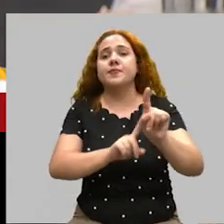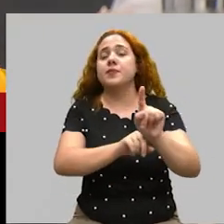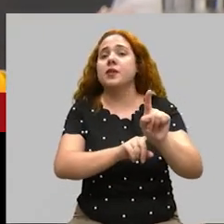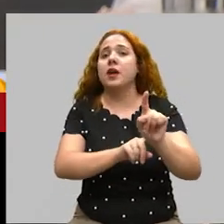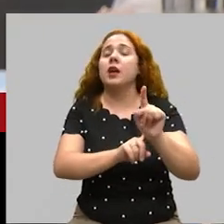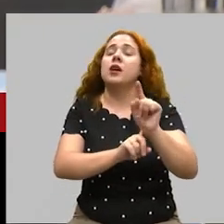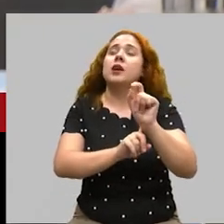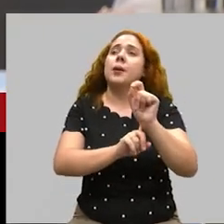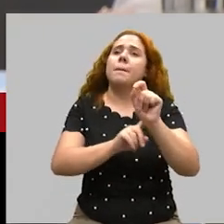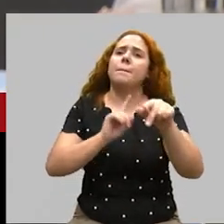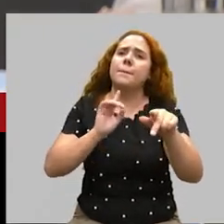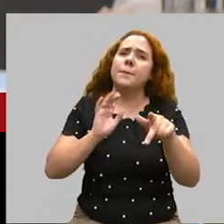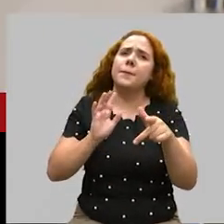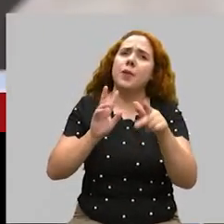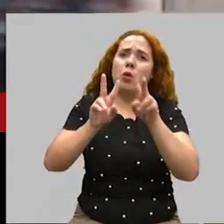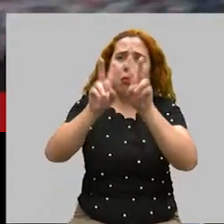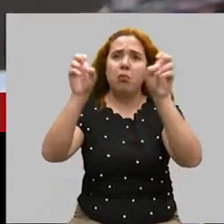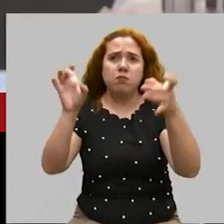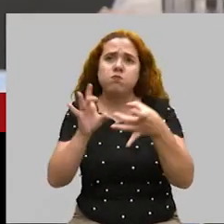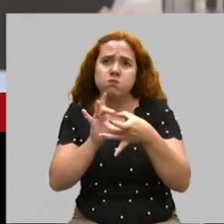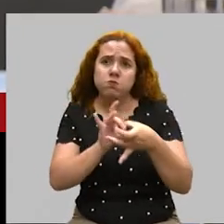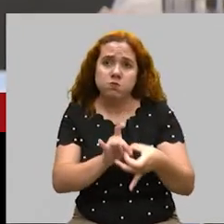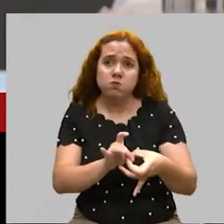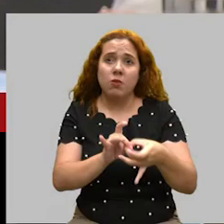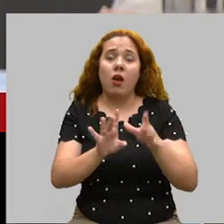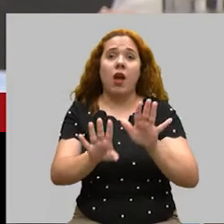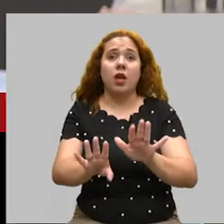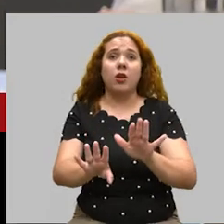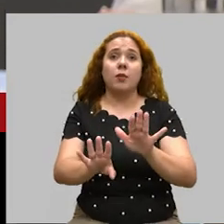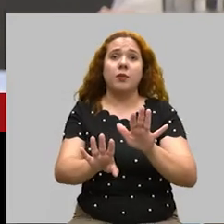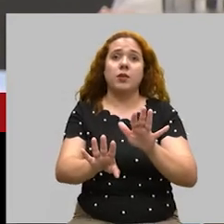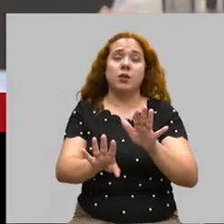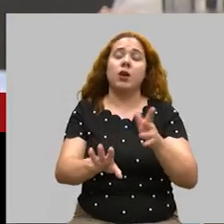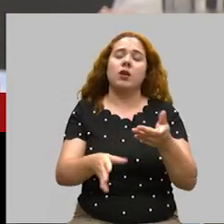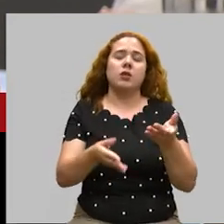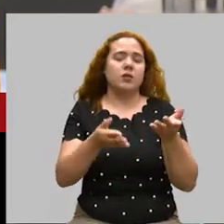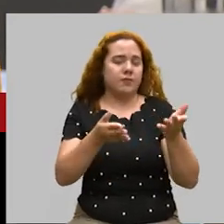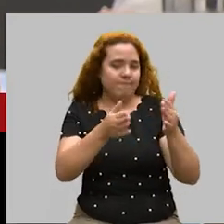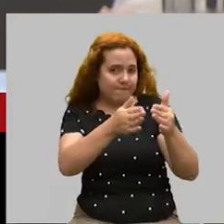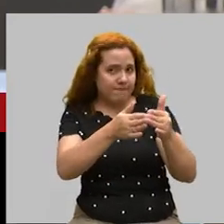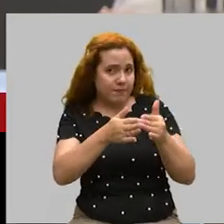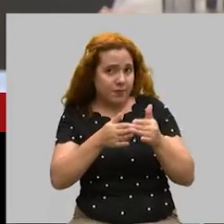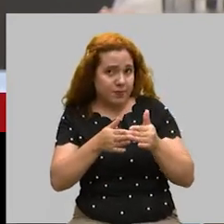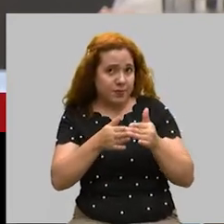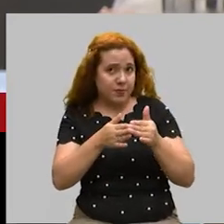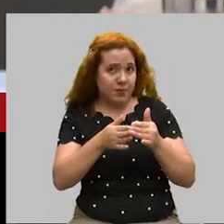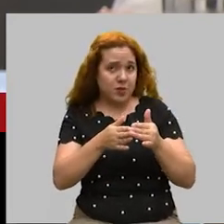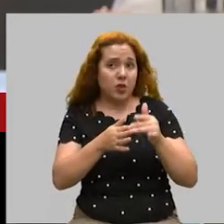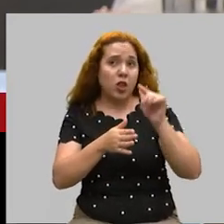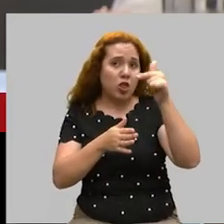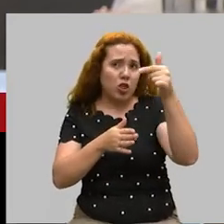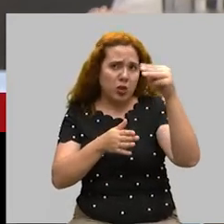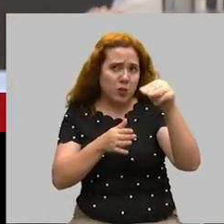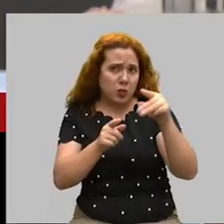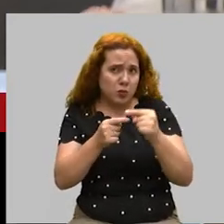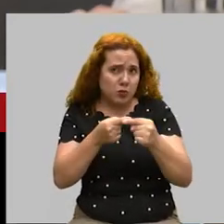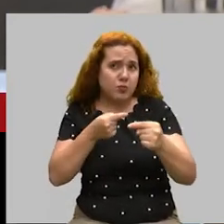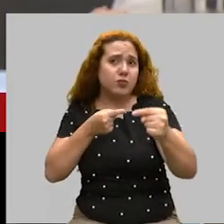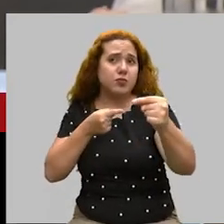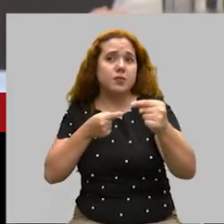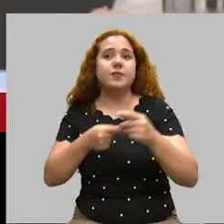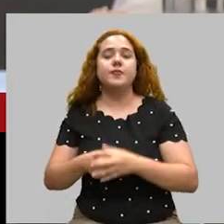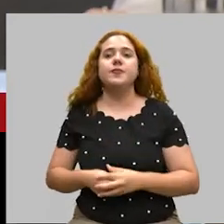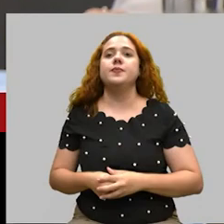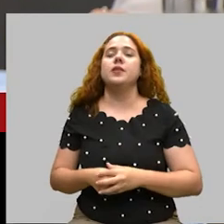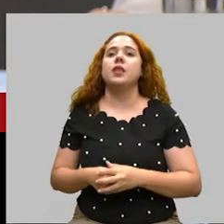essa situação não só de acesso mas de permanência eu vou pedir licença para aumentar uns dois minutinhos mas